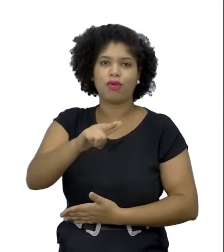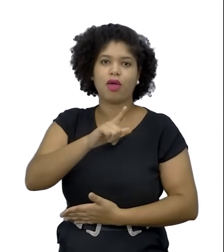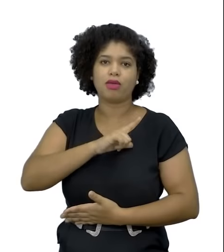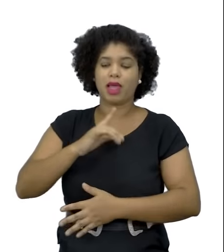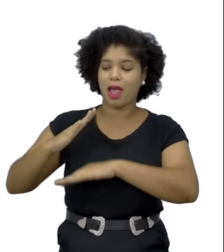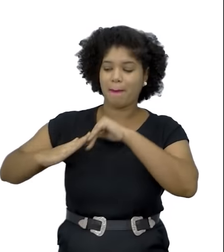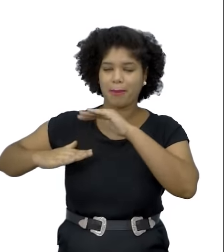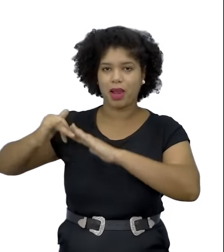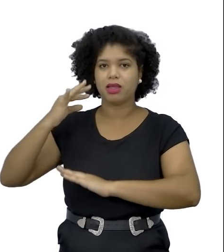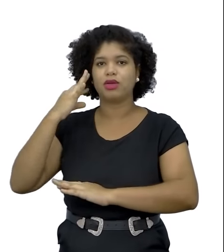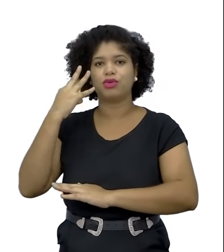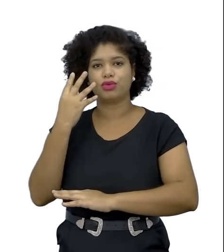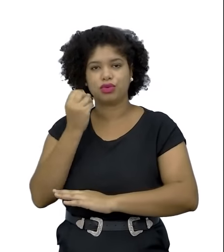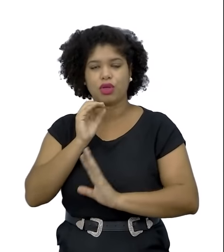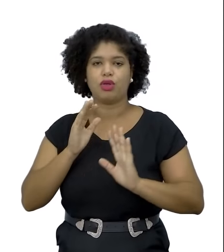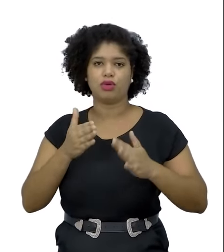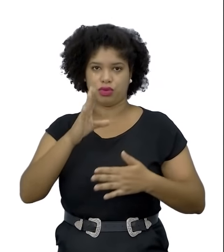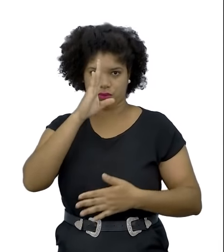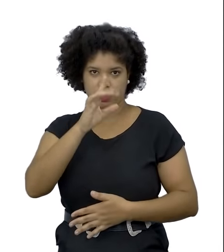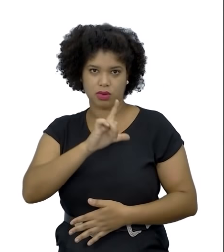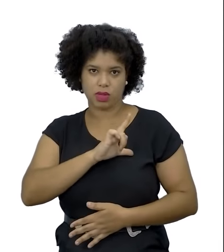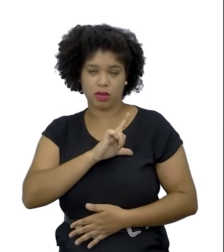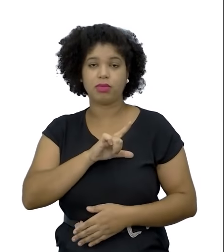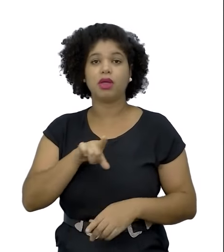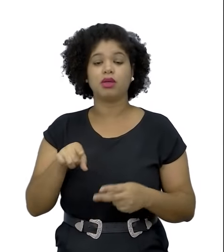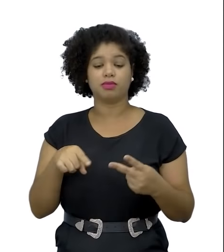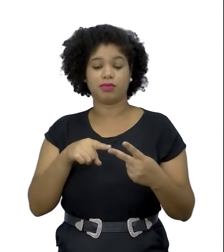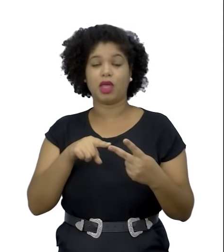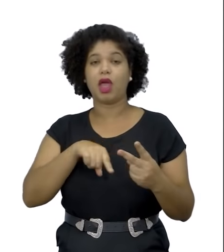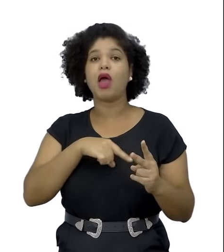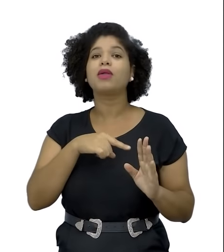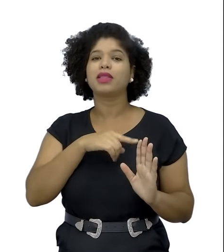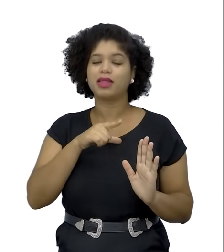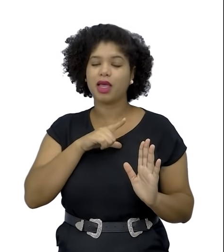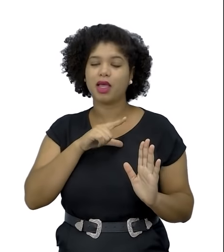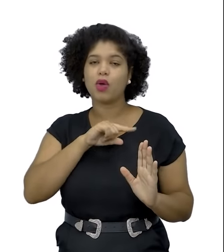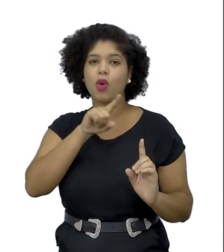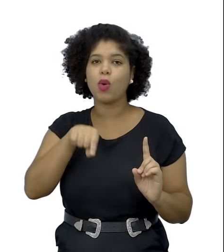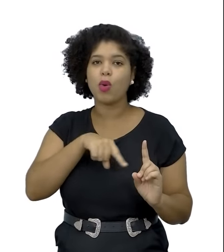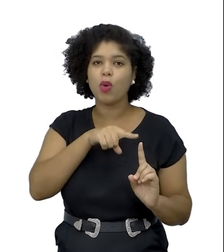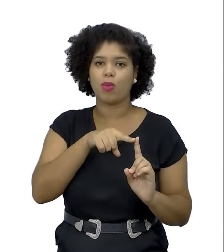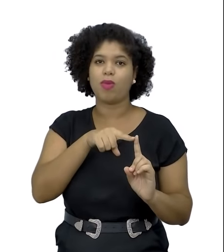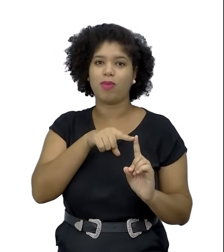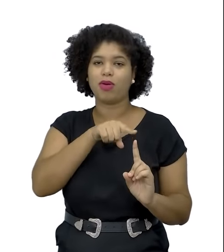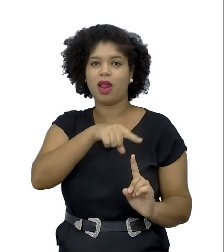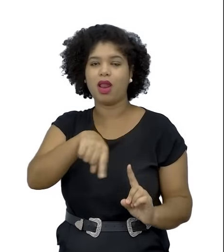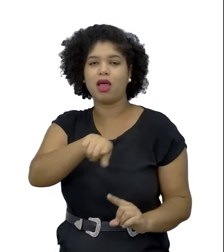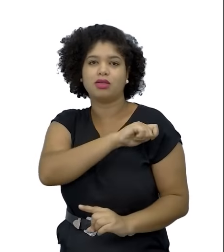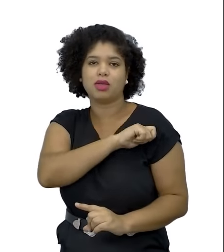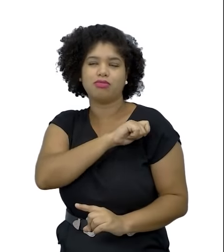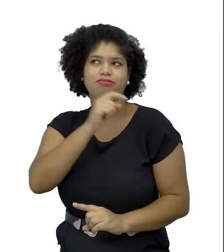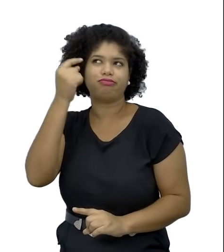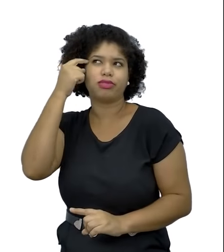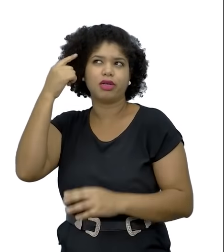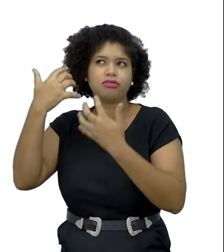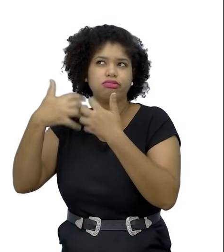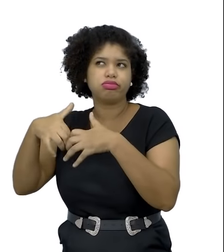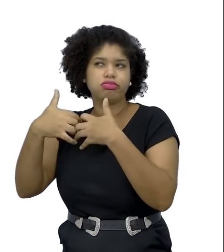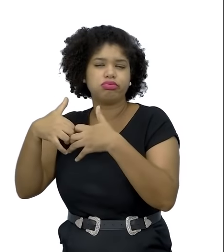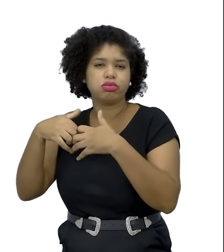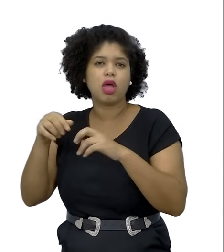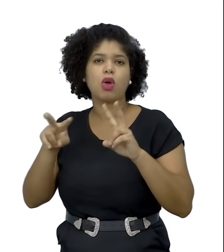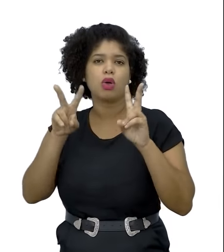habilidade essencial em destaque, uma proposta, né, para que os estudantes possam refletir a